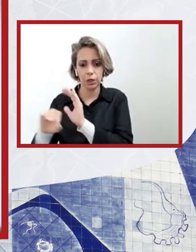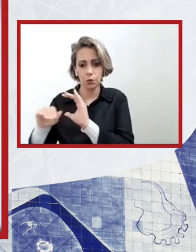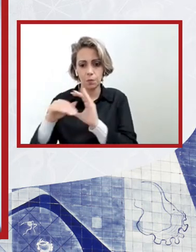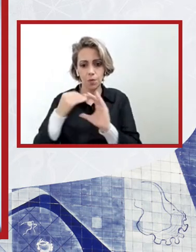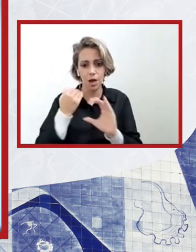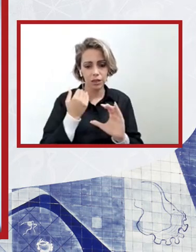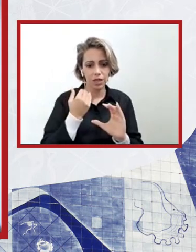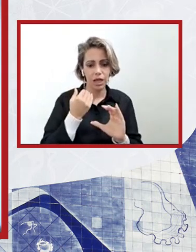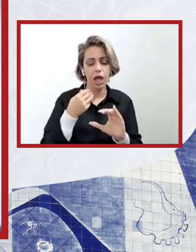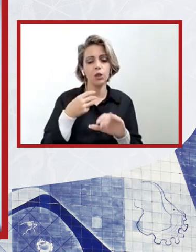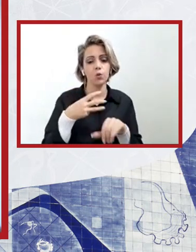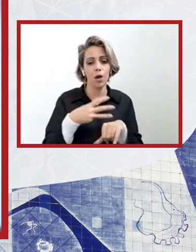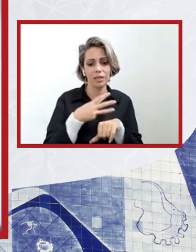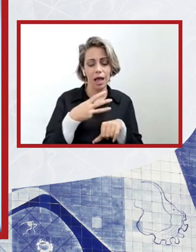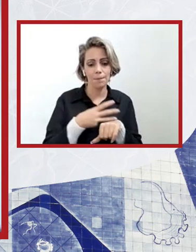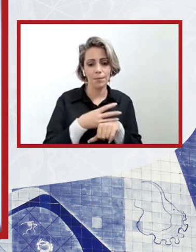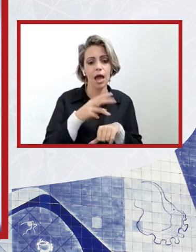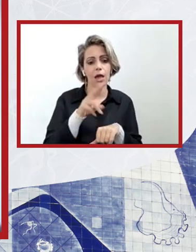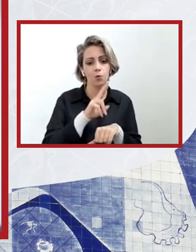também